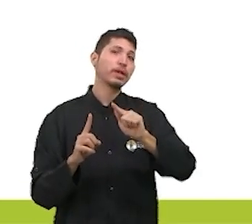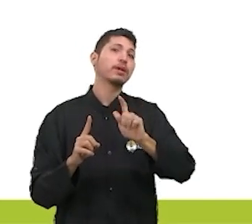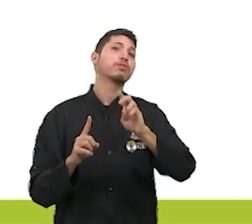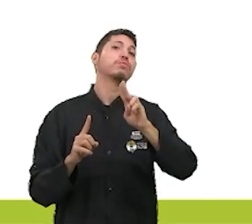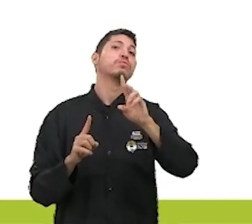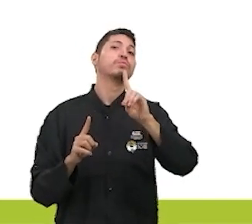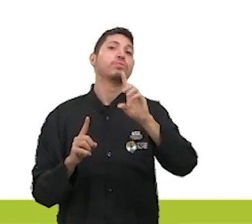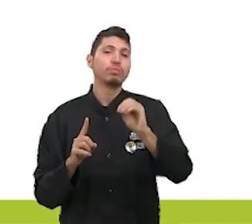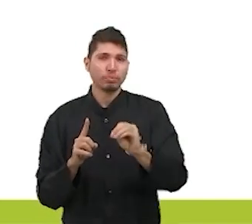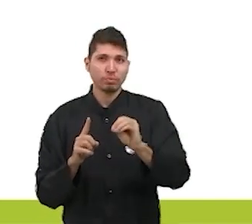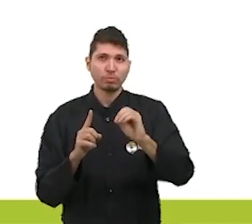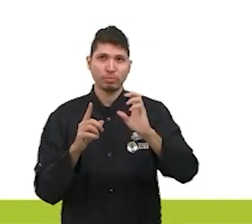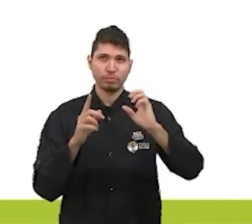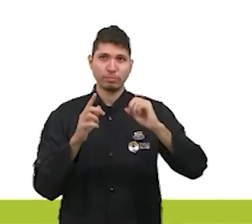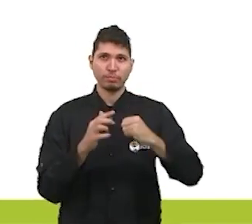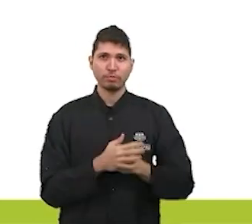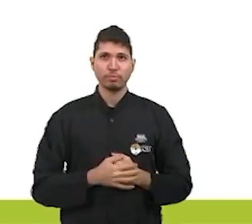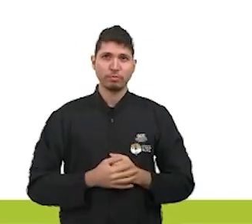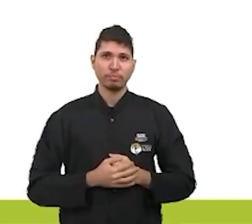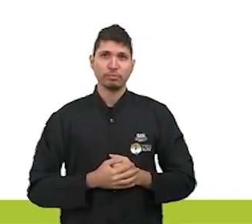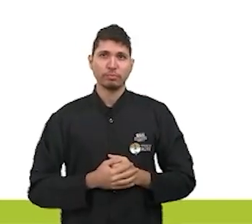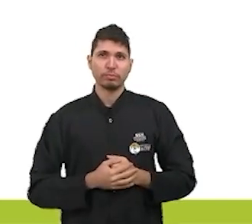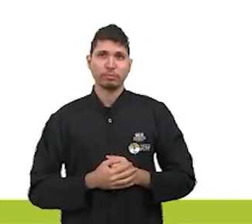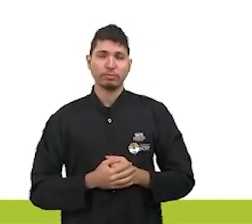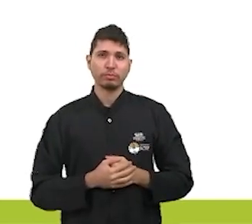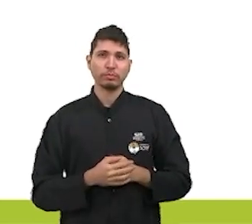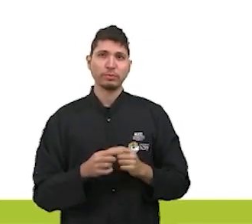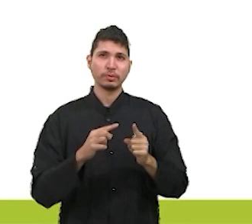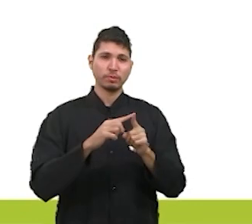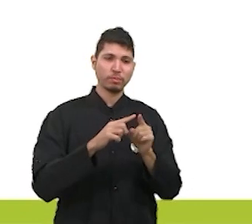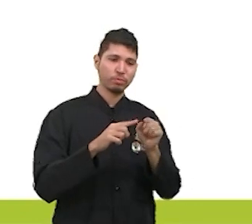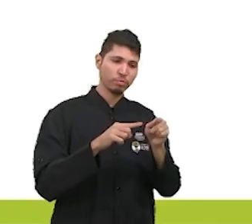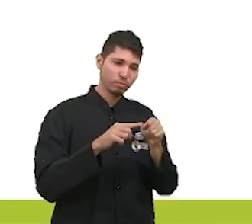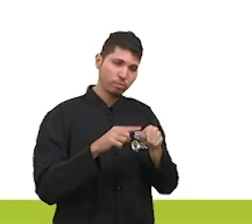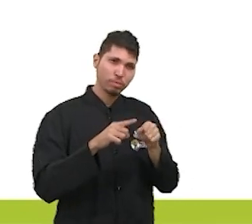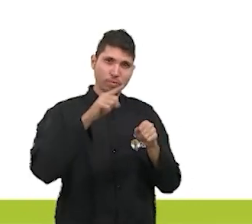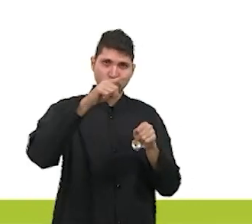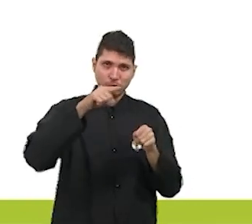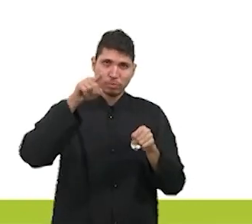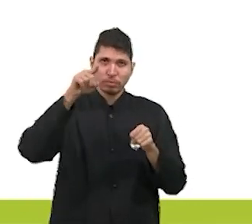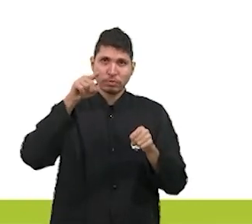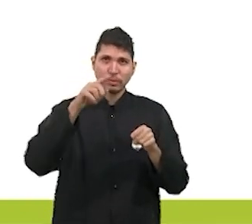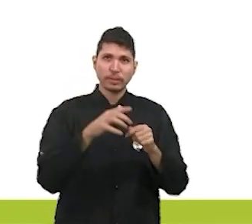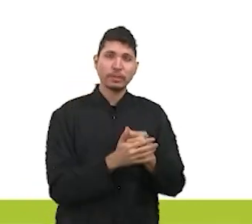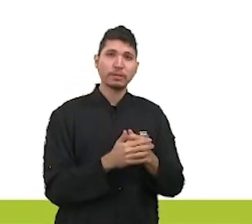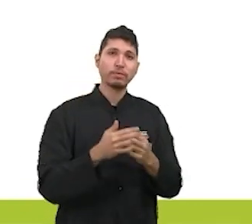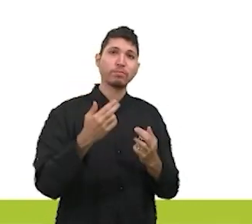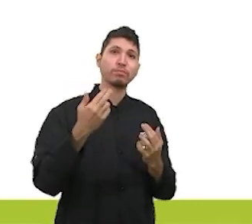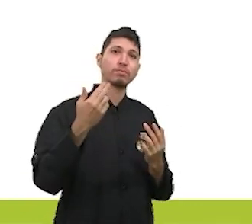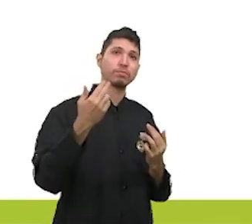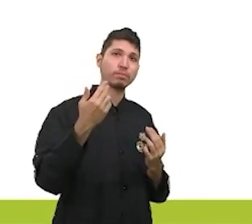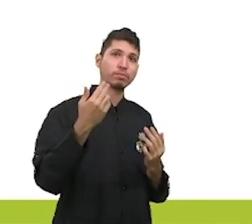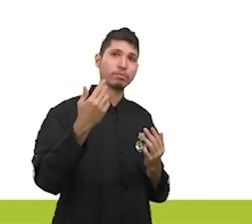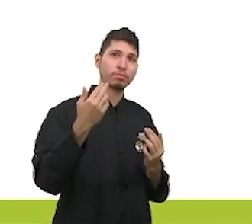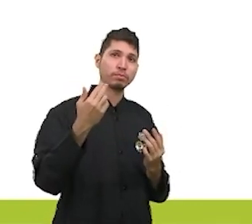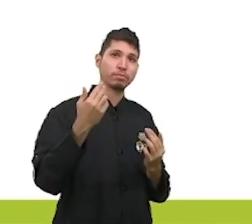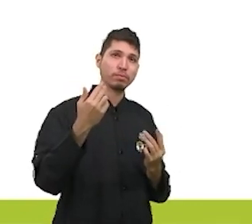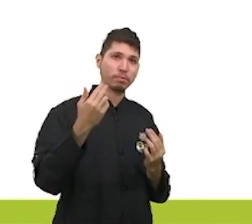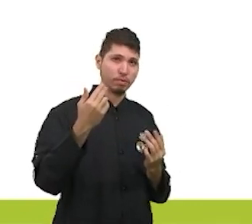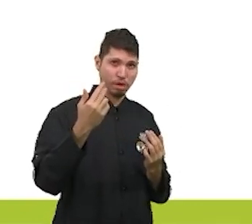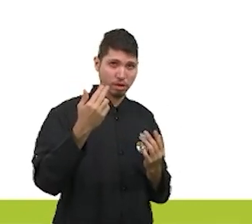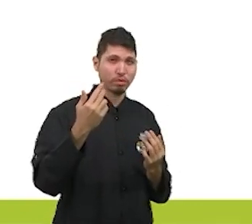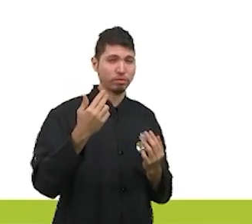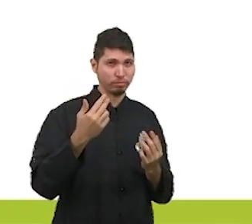com isso? Está dizendo que os ângulos opostos aqui, ó, eles são congruentes, ou seja, o ângulo de lá é igual ao ângulo de